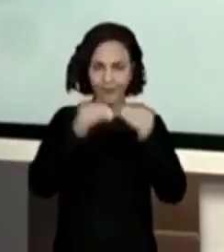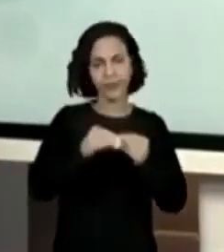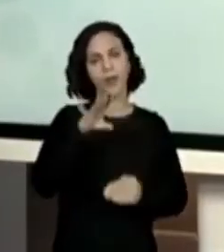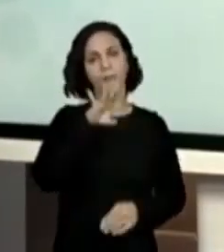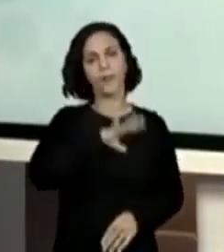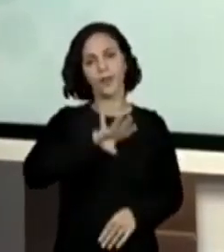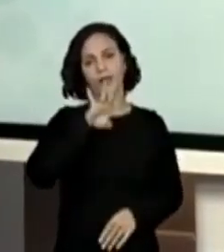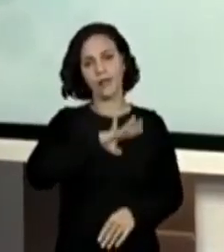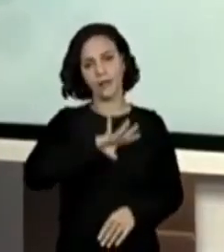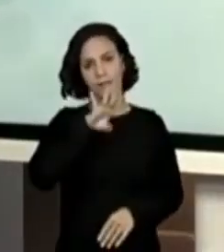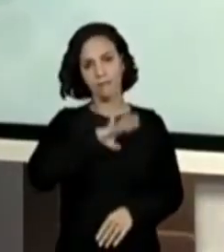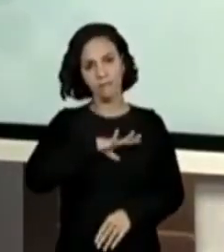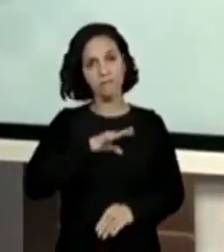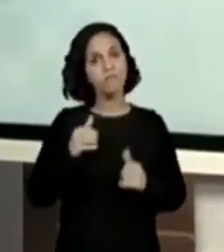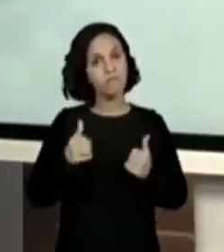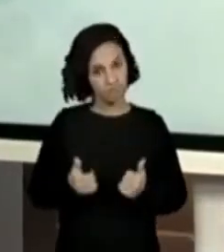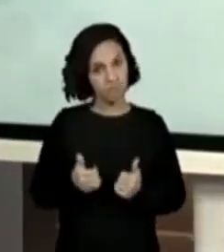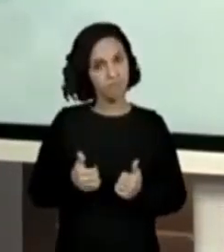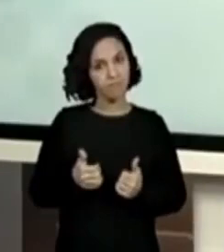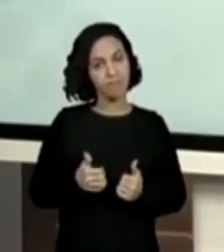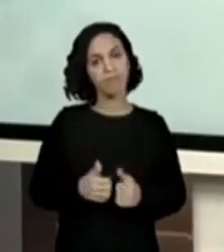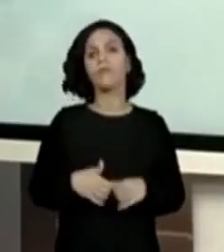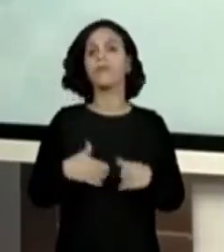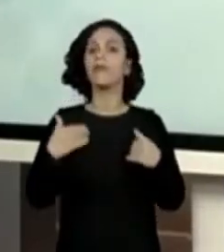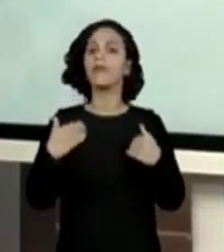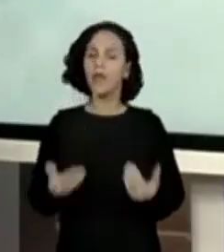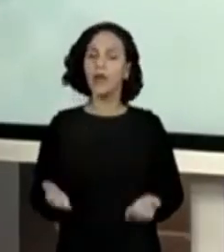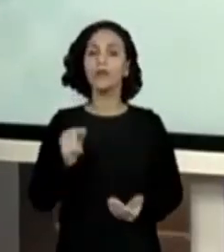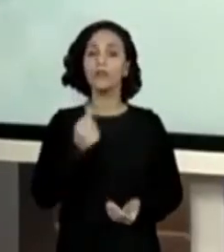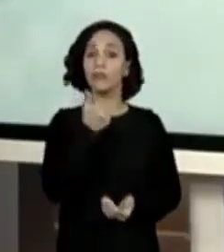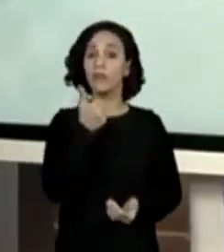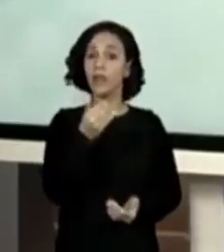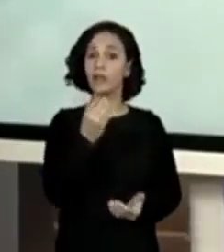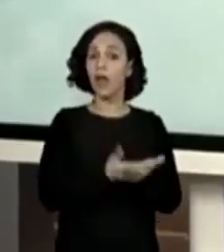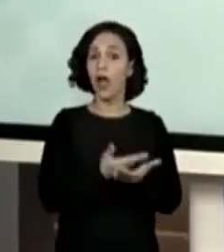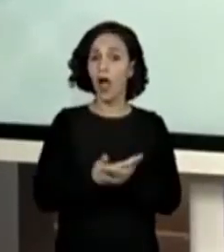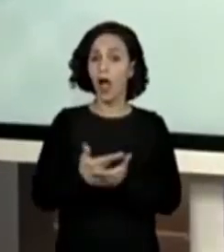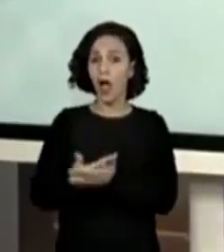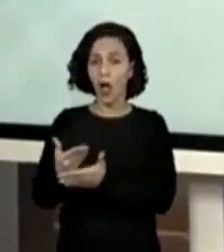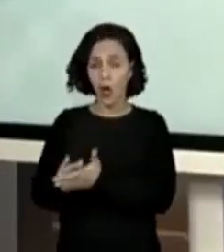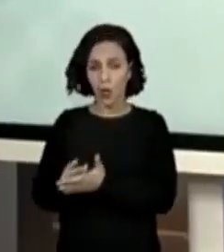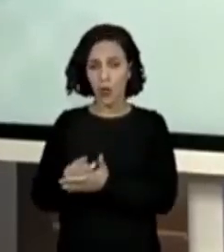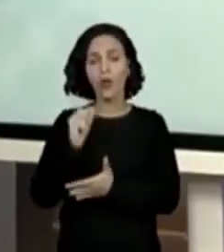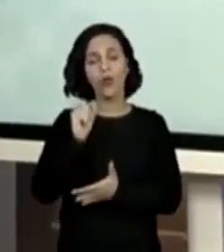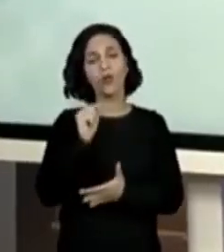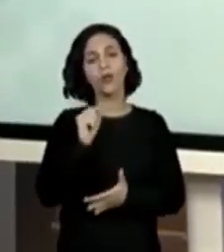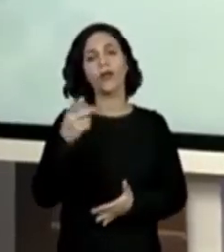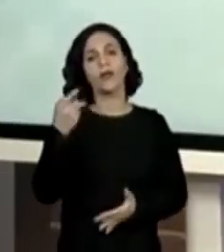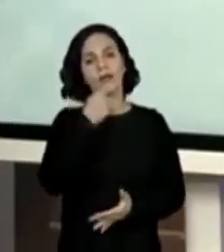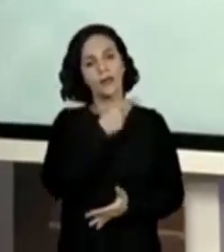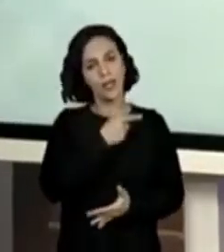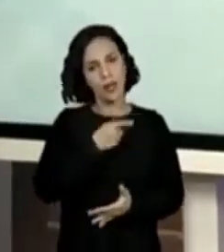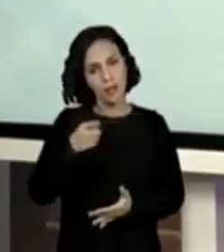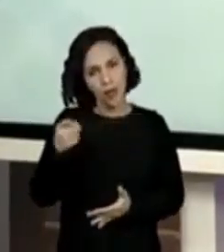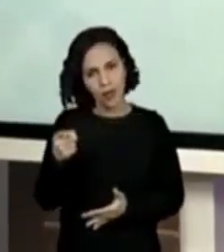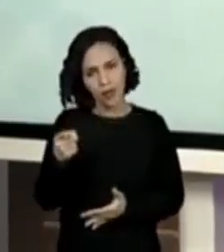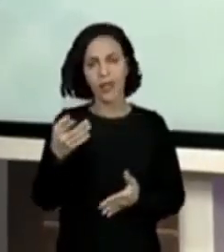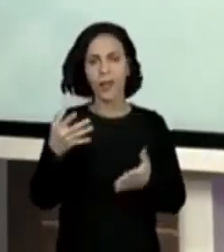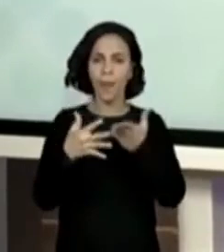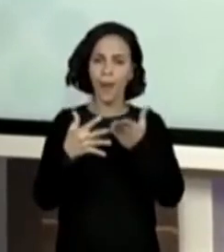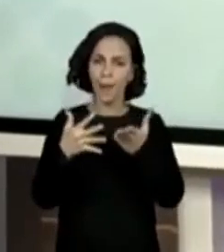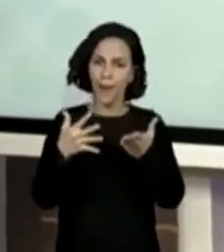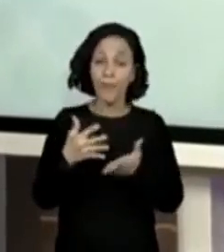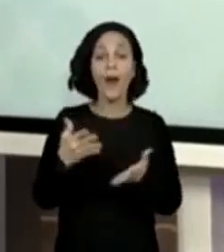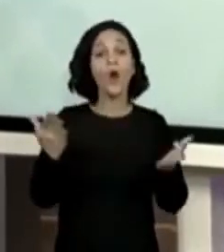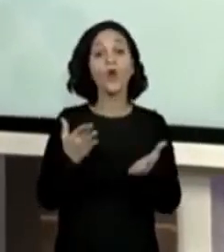exclusividade para a língua portuguesa, tudo bem? Então são 10 aulas que a gente dividiu nessa primeira semana e hoje nós vamos ter